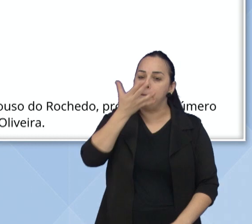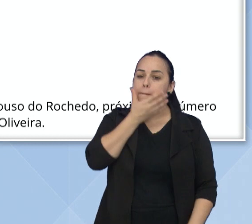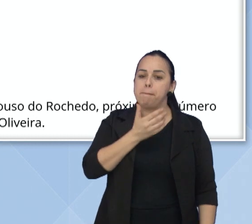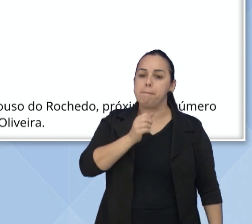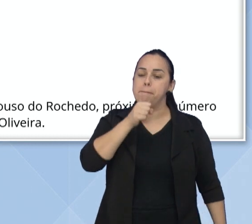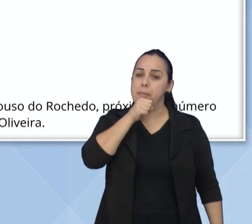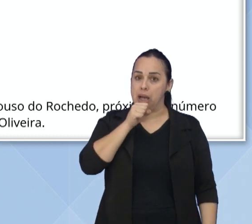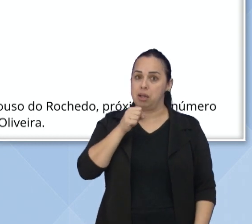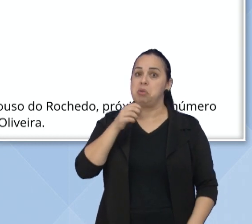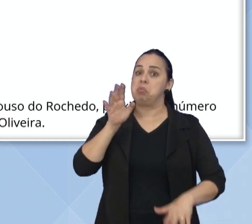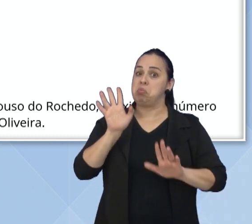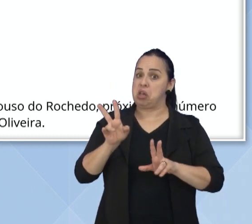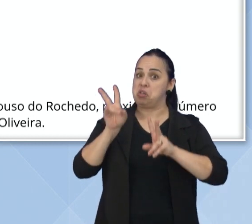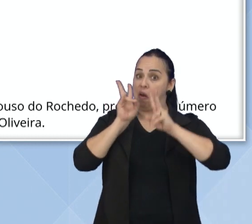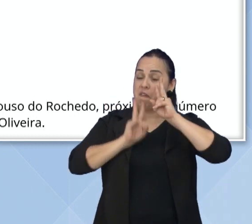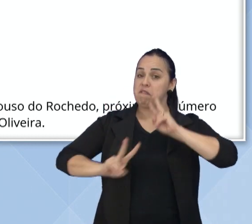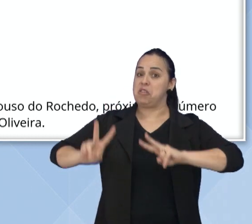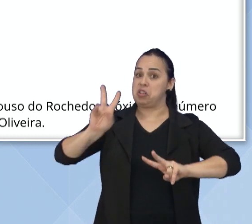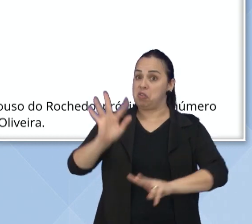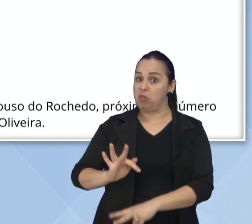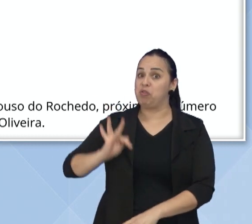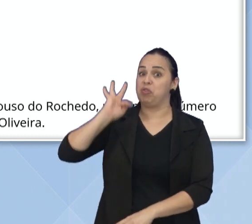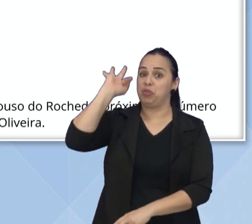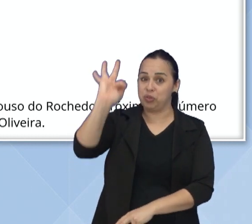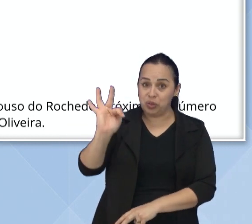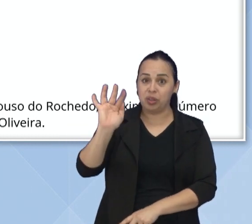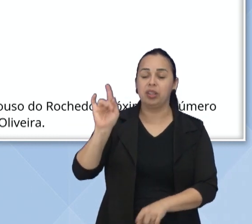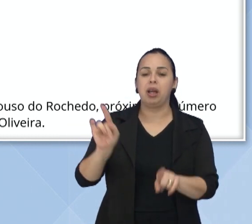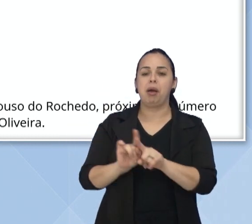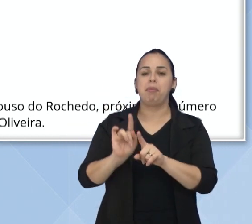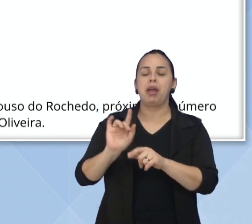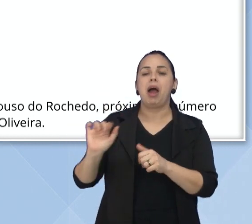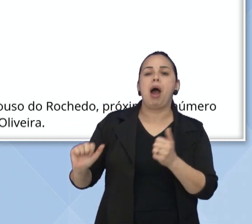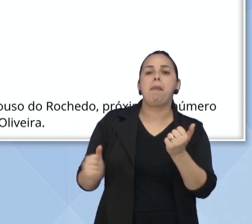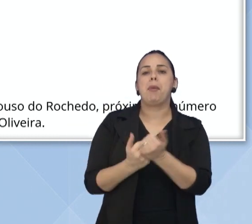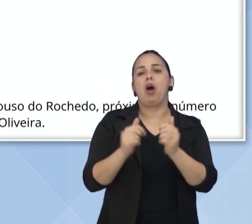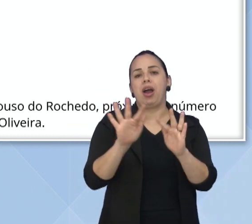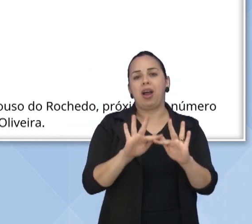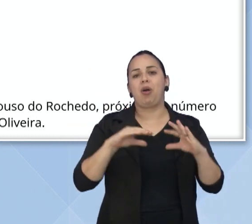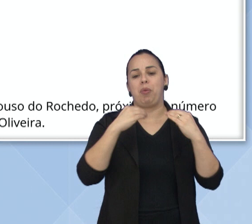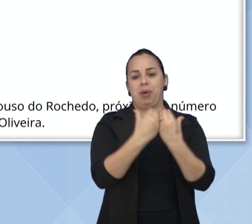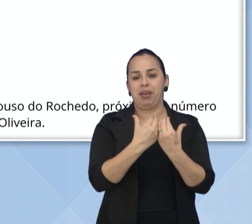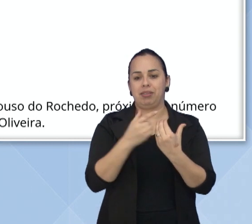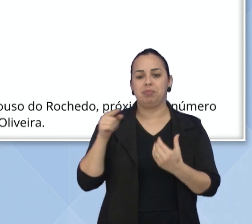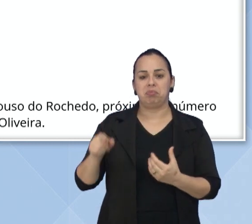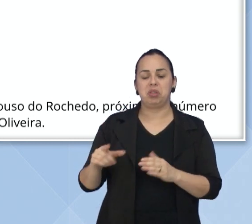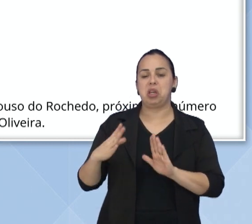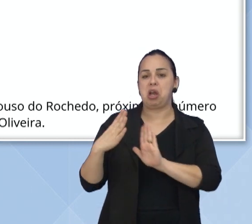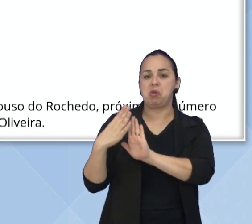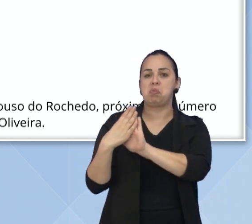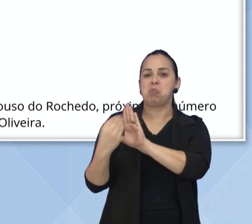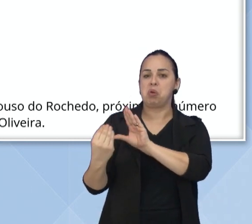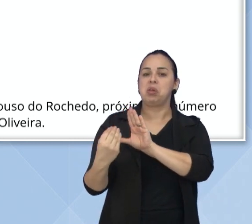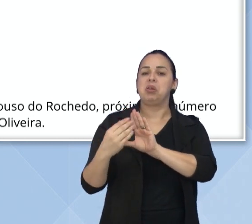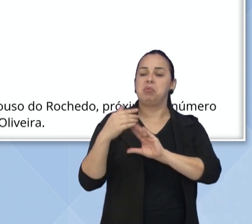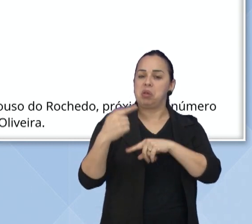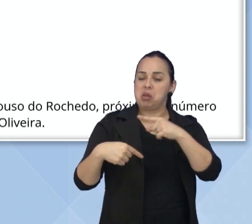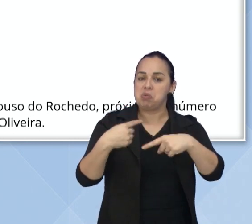um visionário e um pilar de sua comunidade. Deixou um legado que transcende a tempos e a